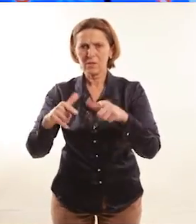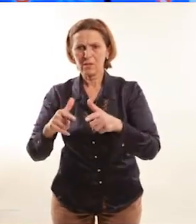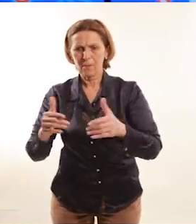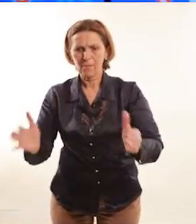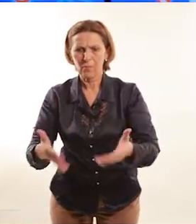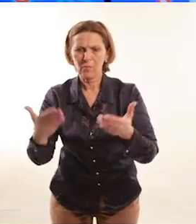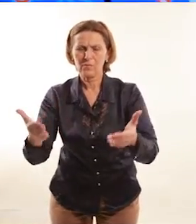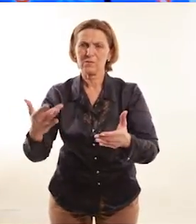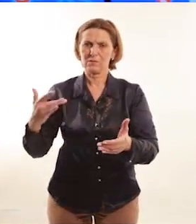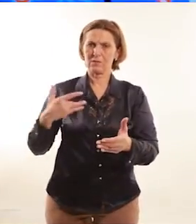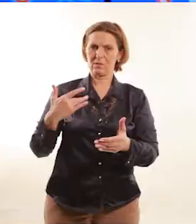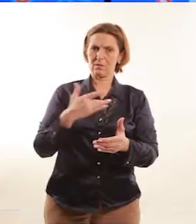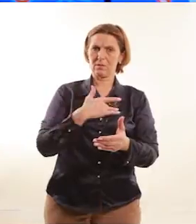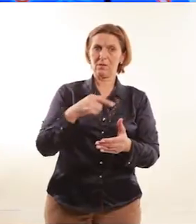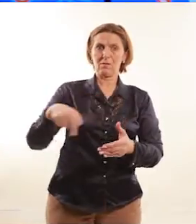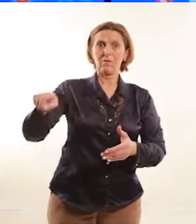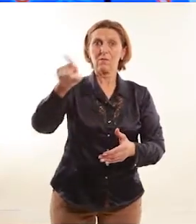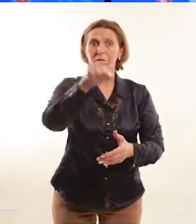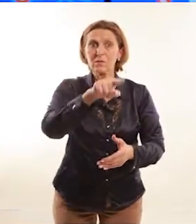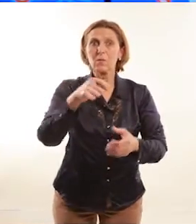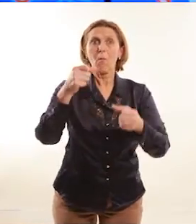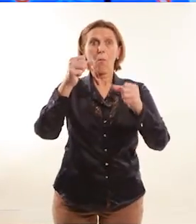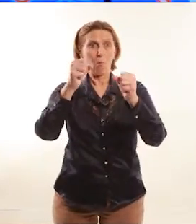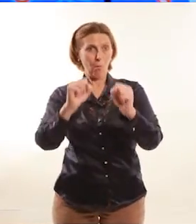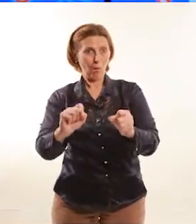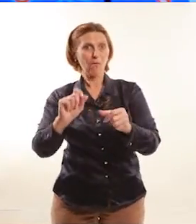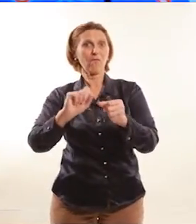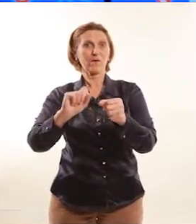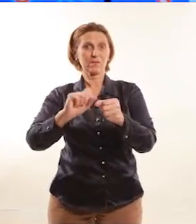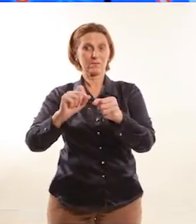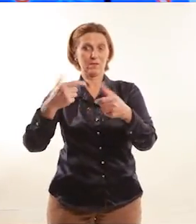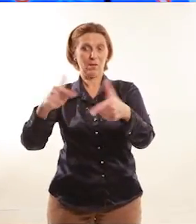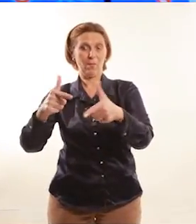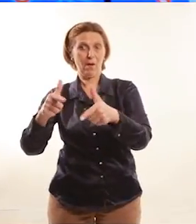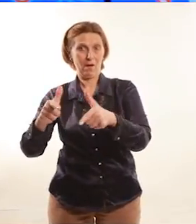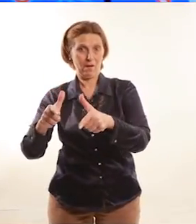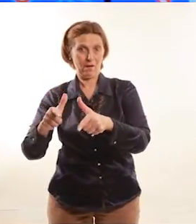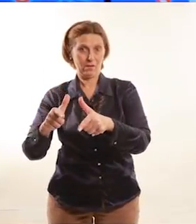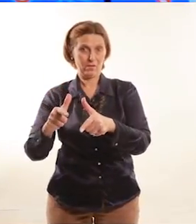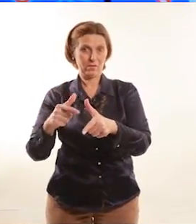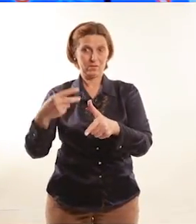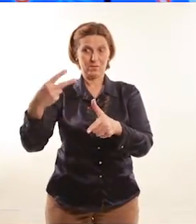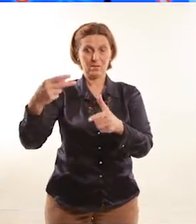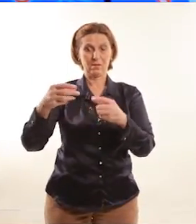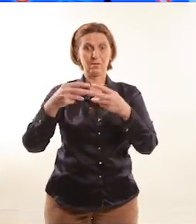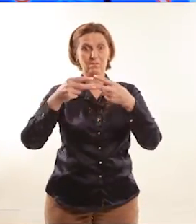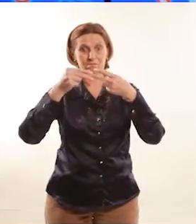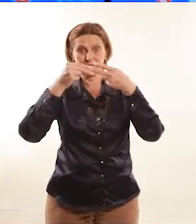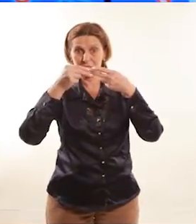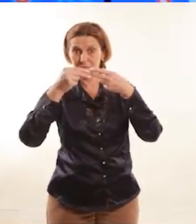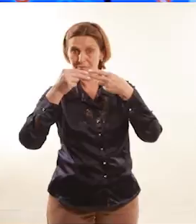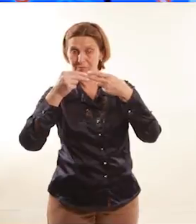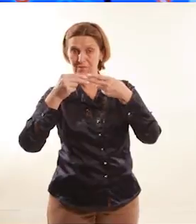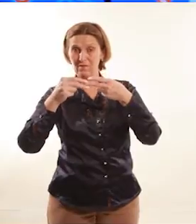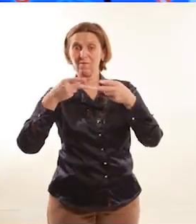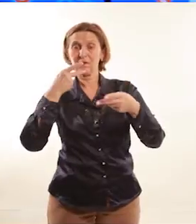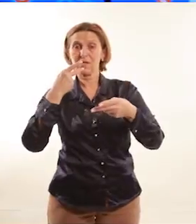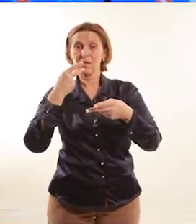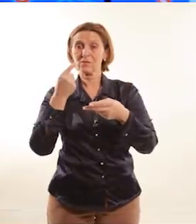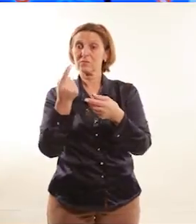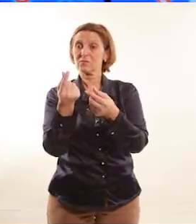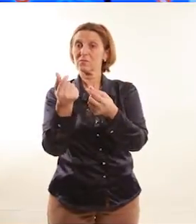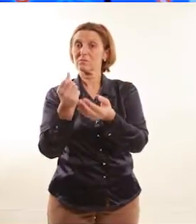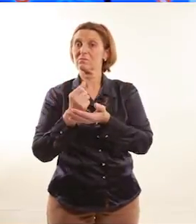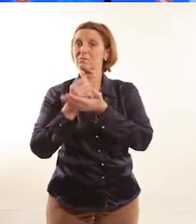saúde. E com isso vocês já possam fazer a atividade número 2 da nossa unidade, que vai tratar sobre a questão dos